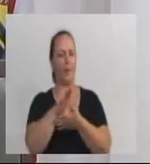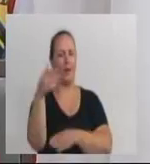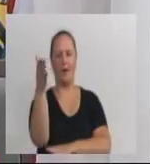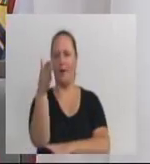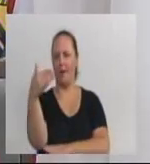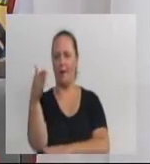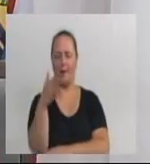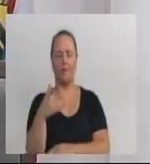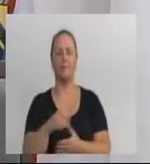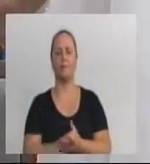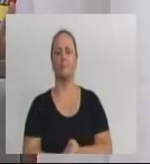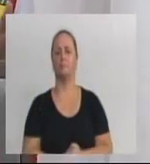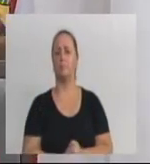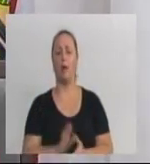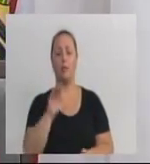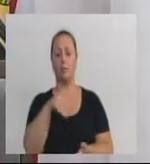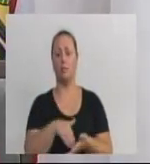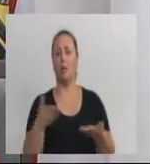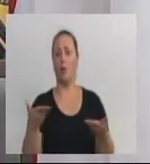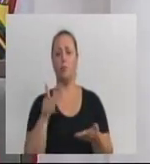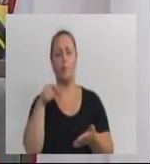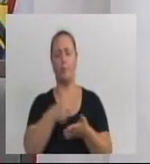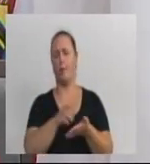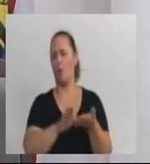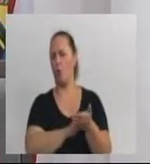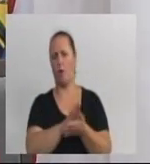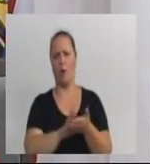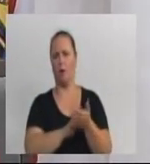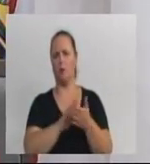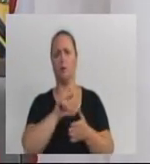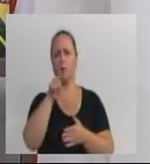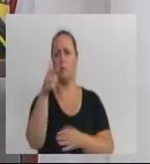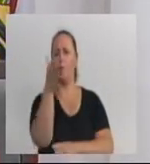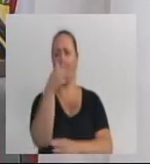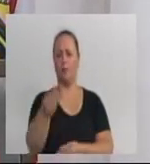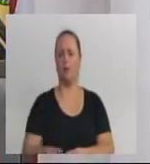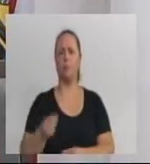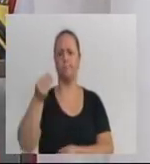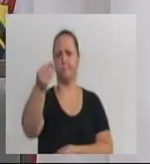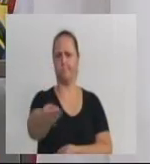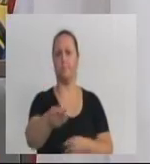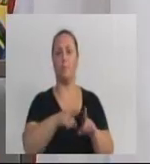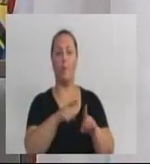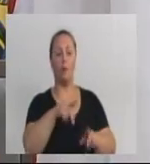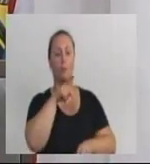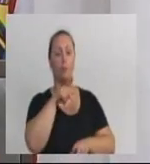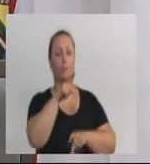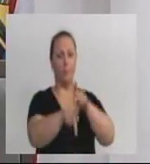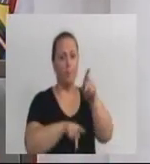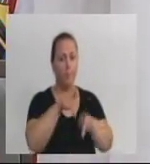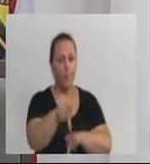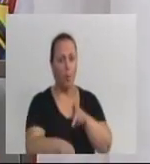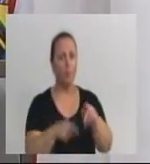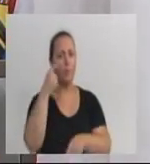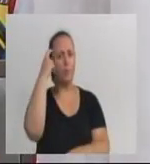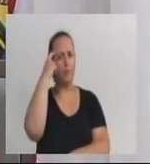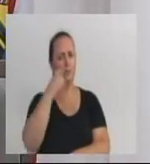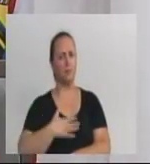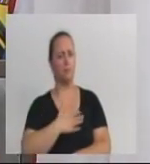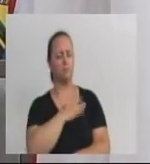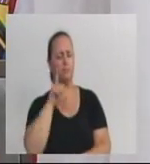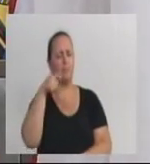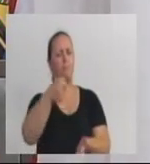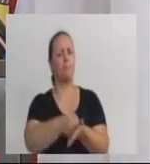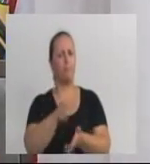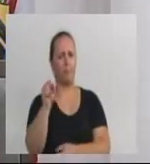e simplesmente não pagou e devolveu a bandeira. Mas até hoje, para o povo de Blumenau, o Napoleão pagou 60 mil em uma bandeira. Nessa questão